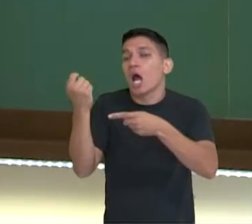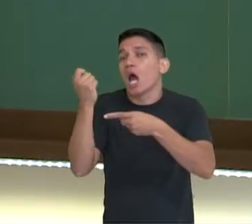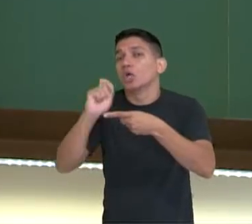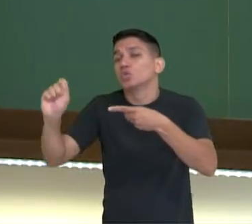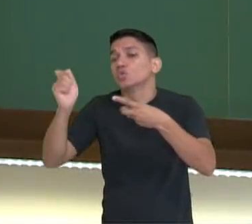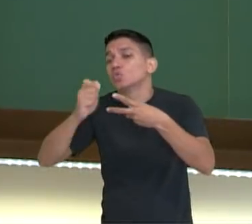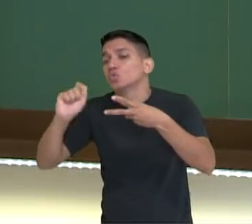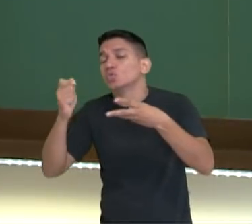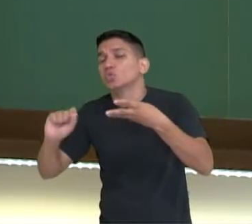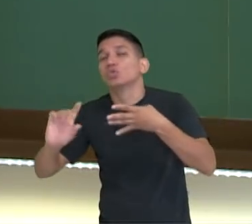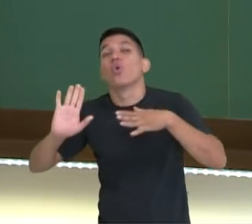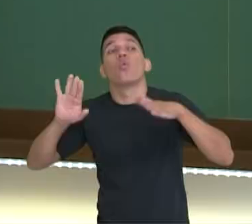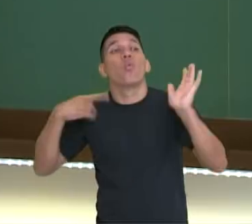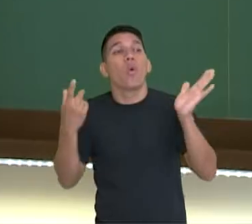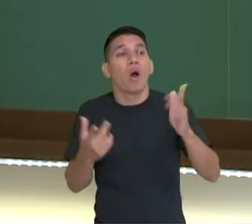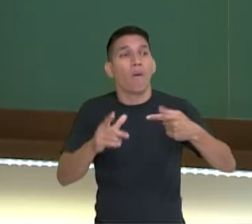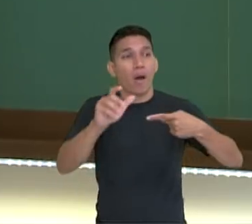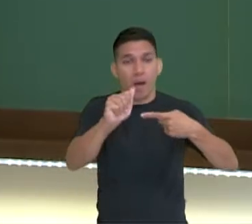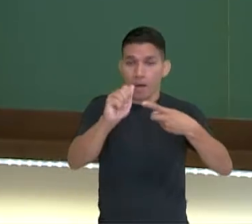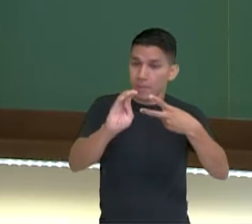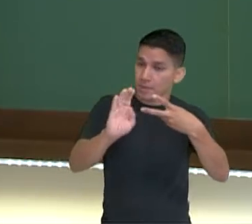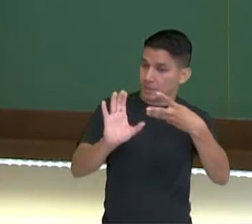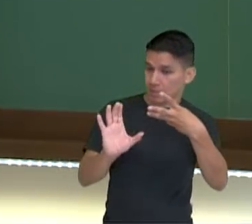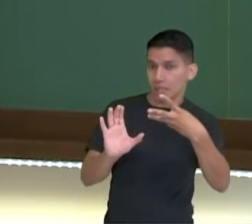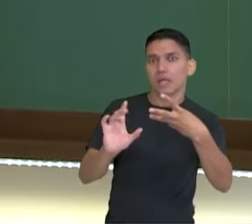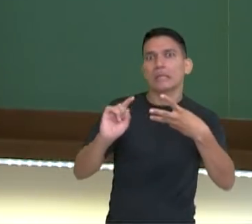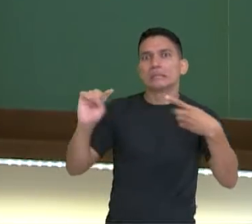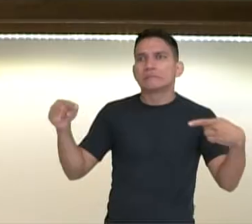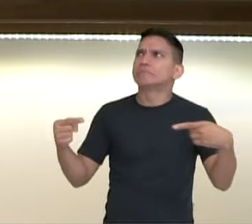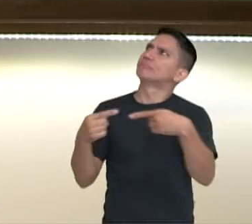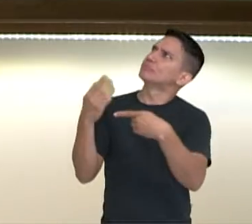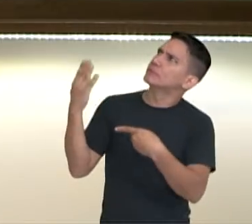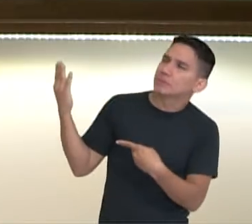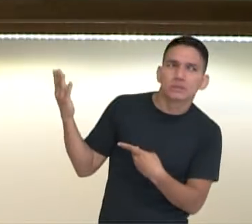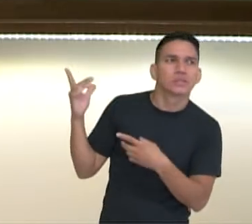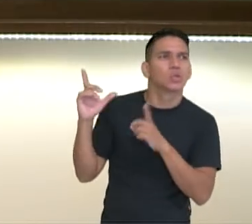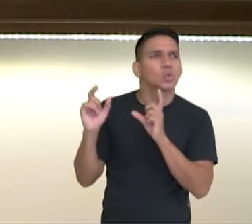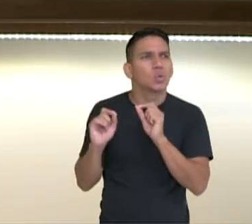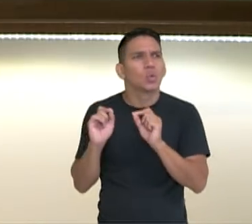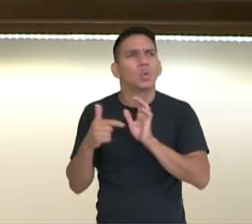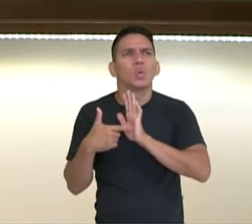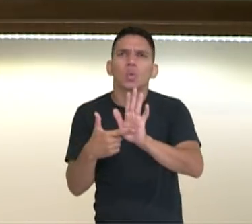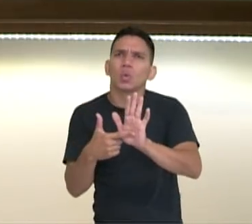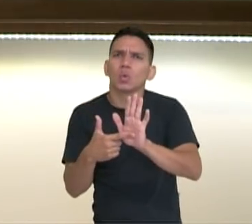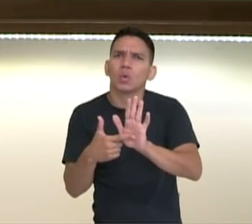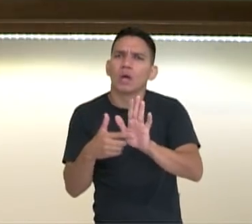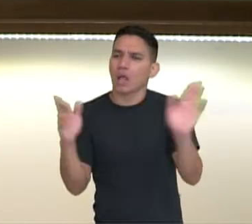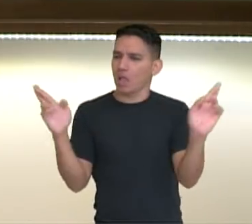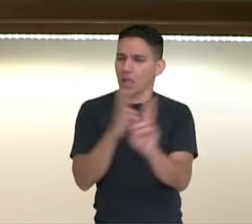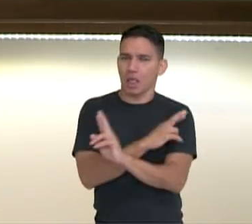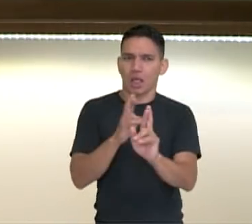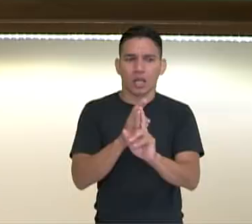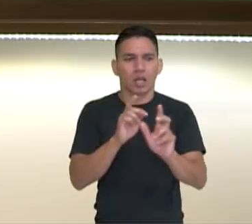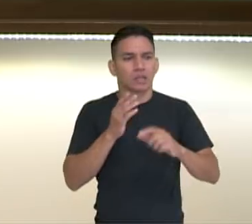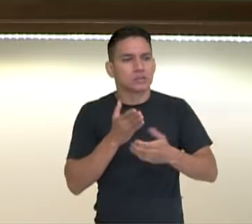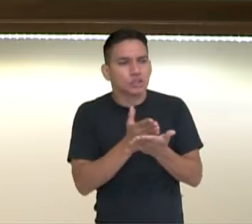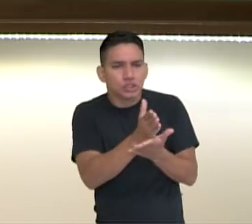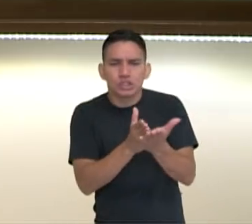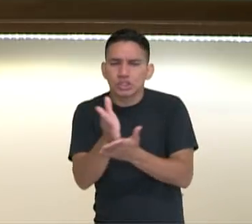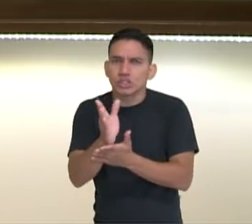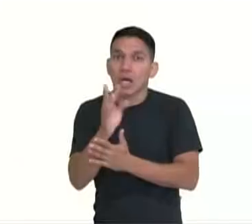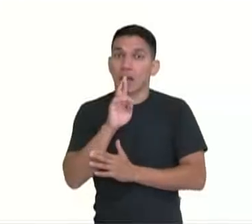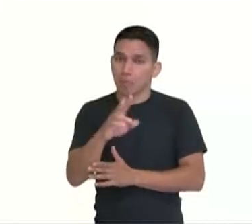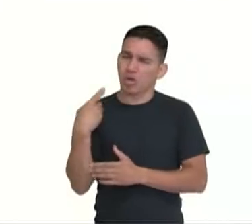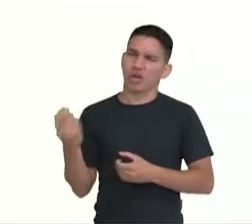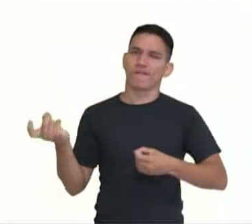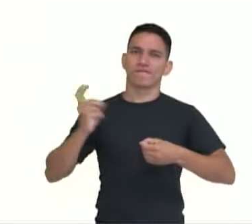a alternativa que responde corretamente. O que está mostrando ali em relação às direções? Respondam e a gente